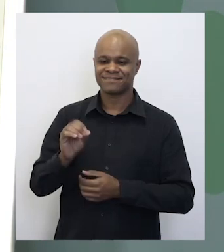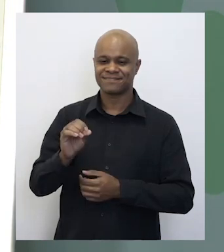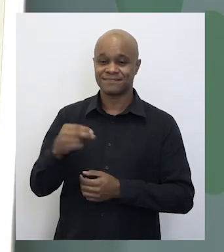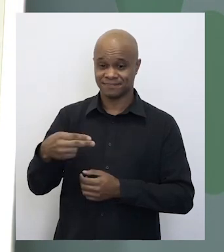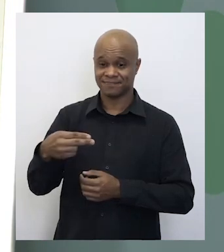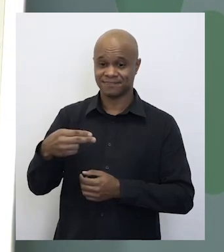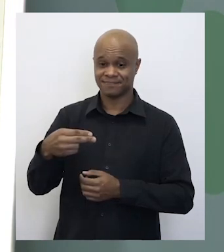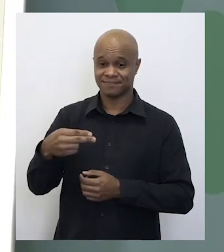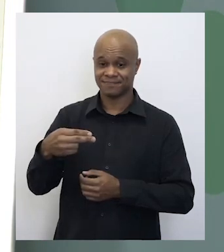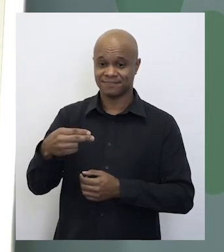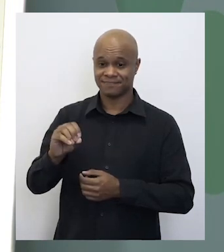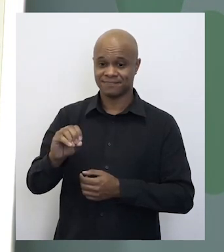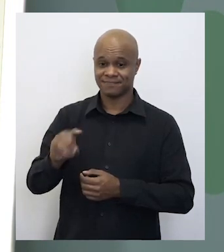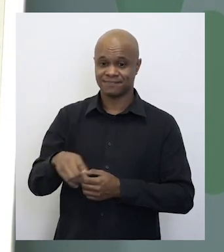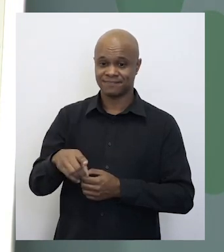0,01,